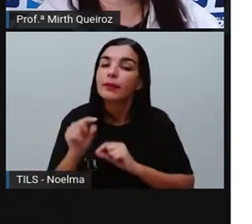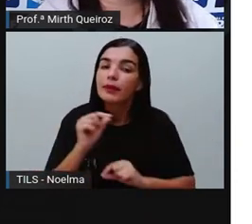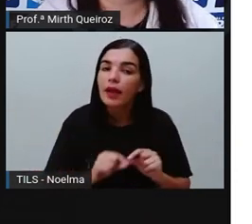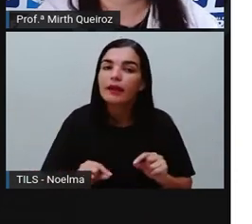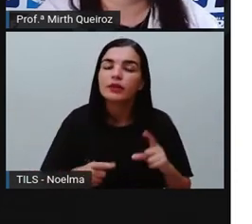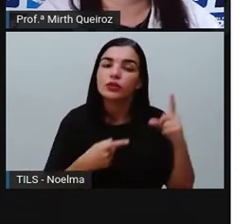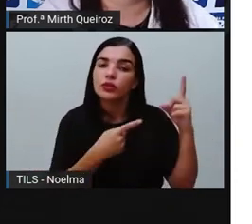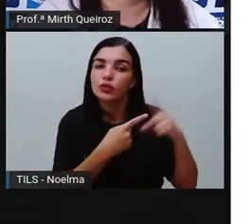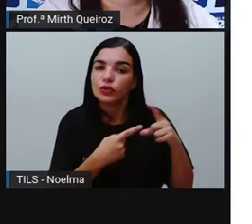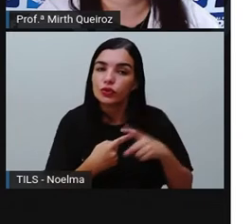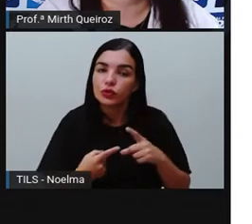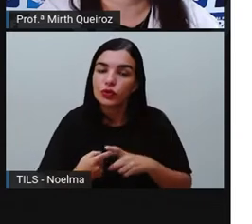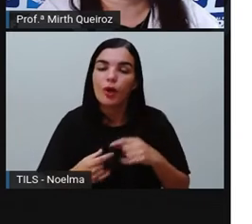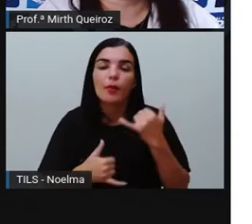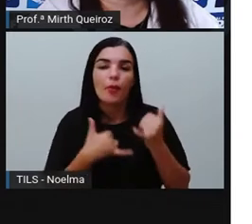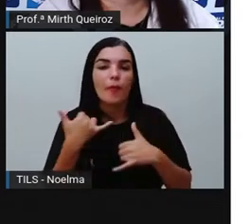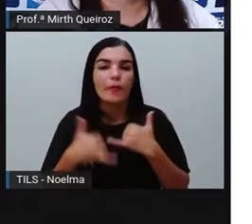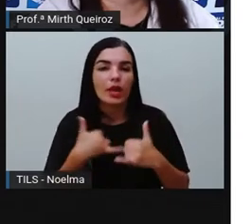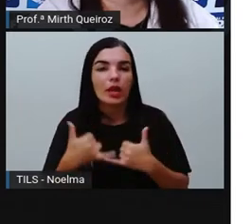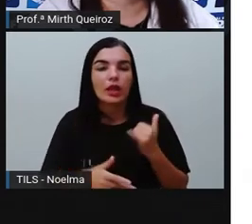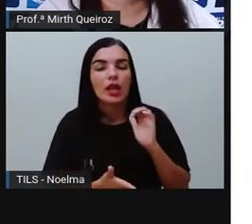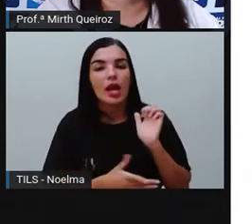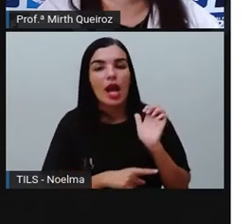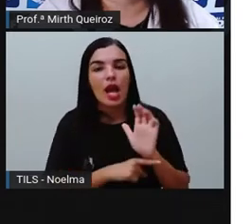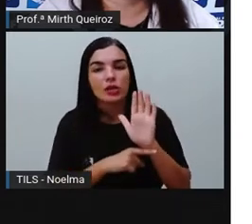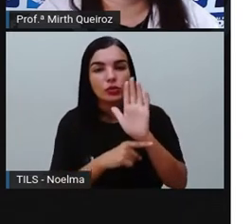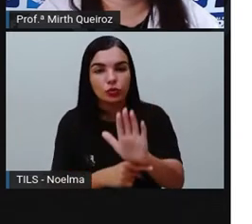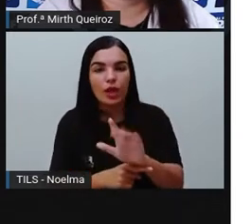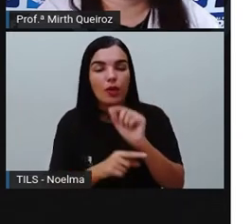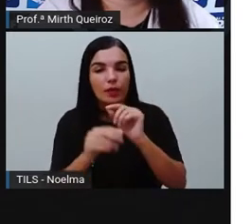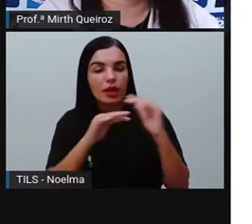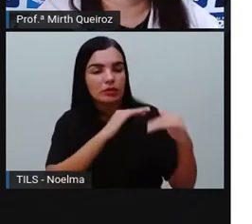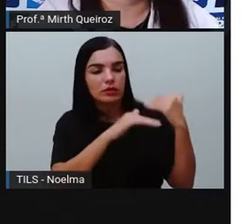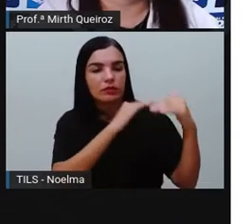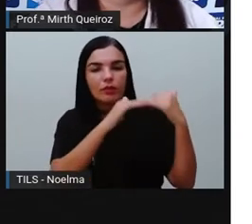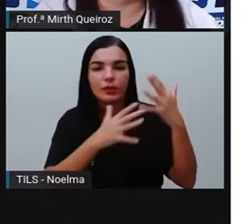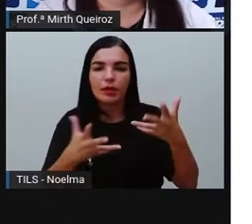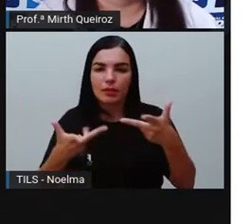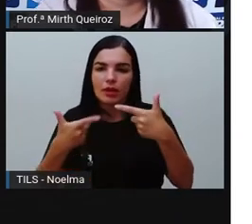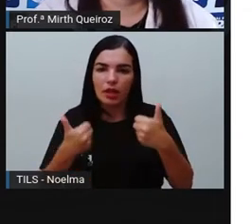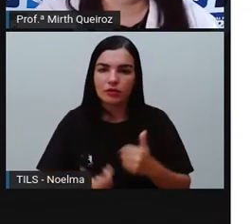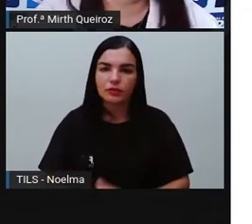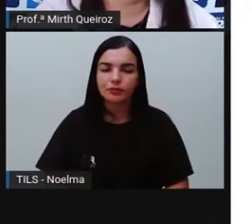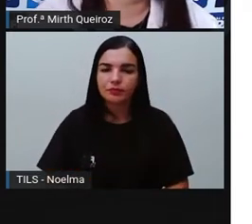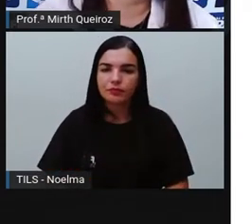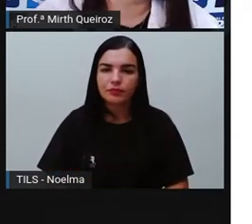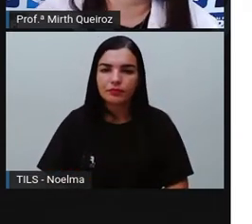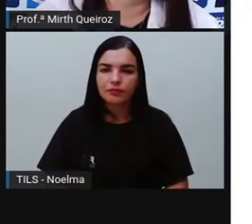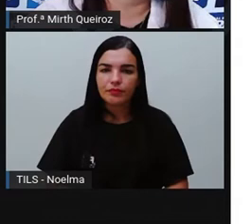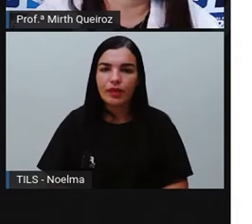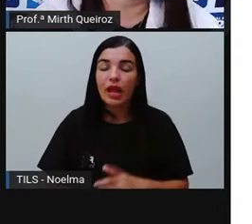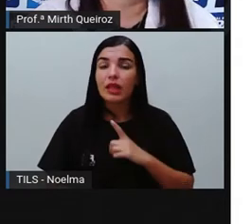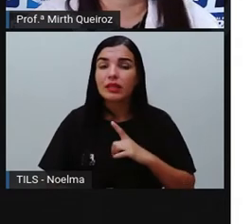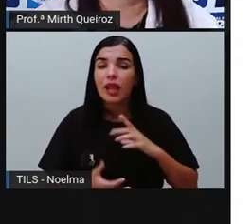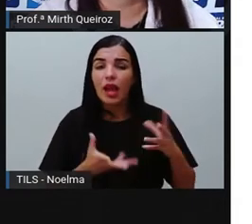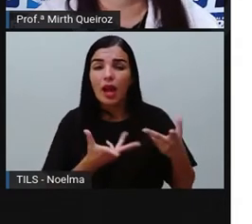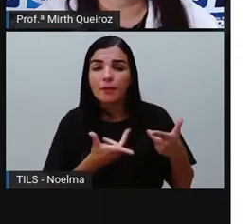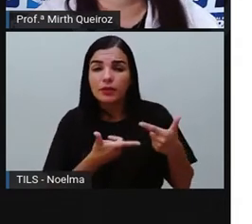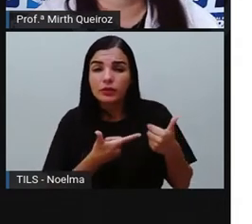de brincadeiras que vão ajudar no desenvolvimento dessa habilidade. Aí nós temos as